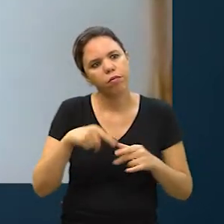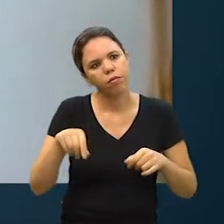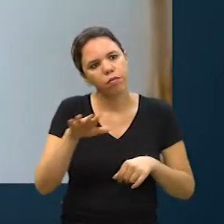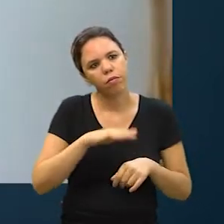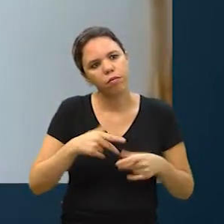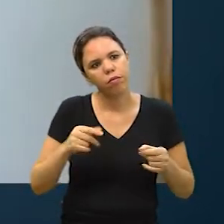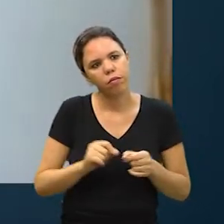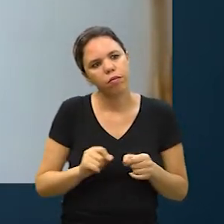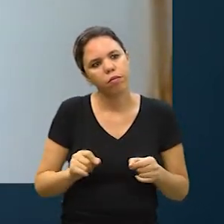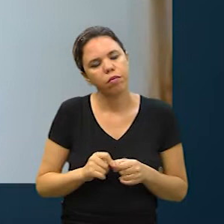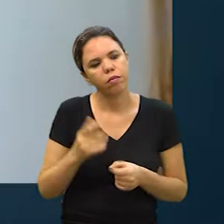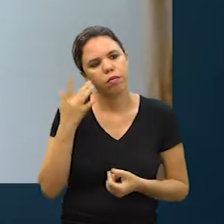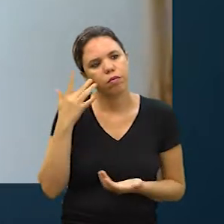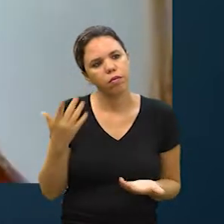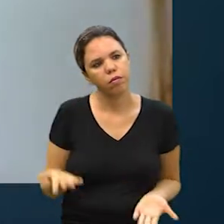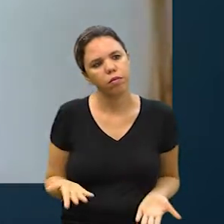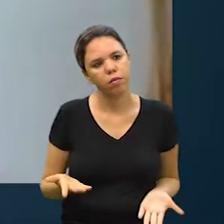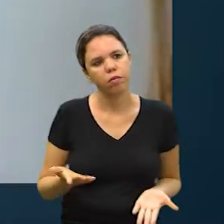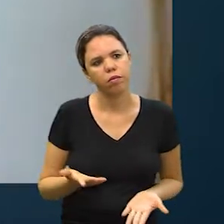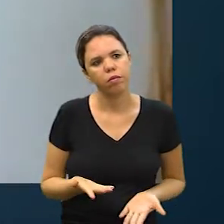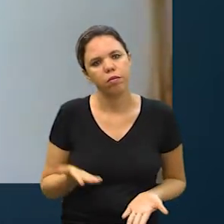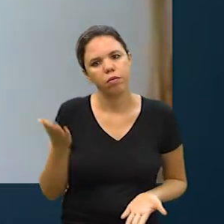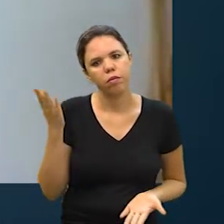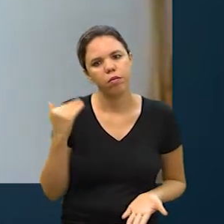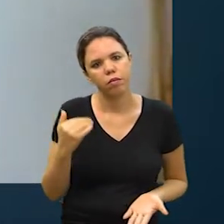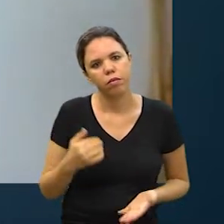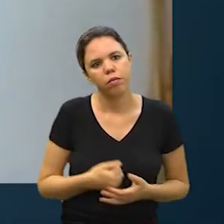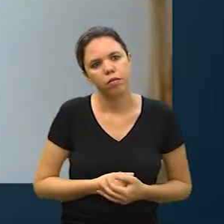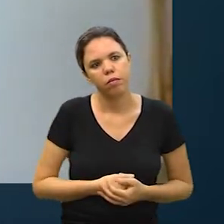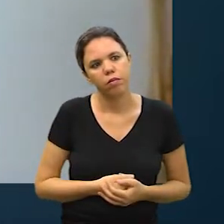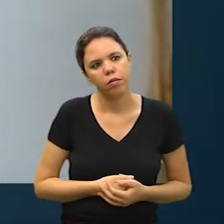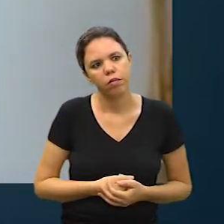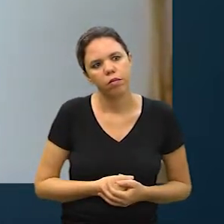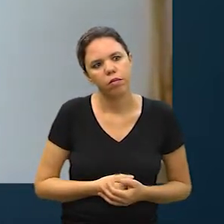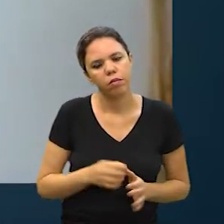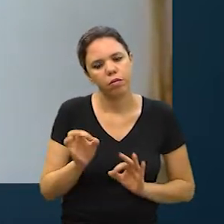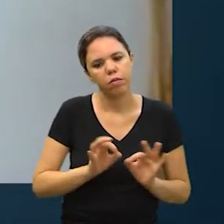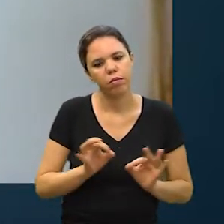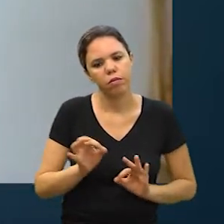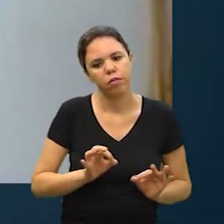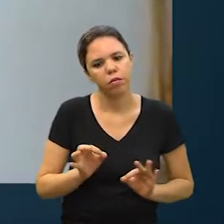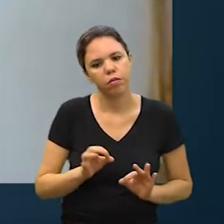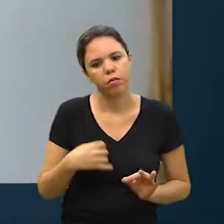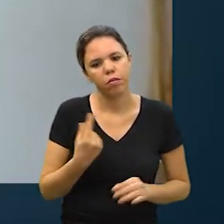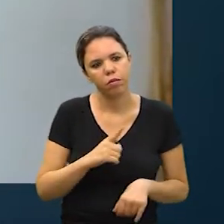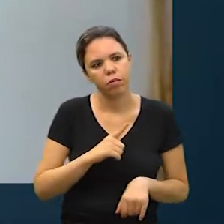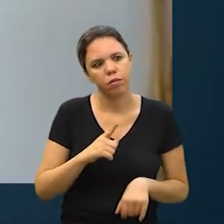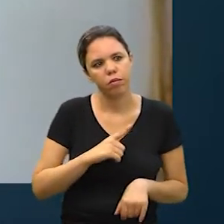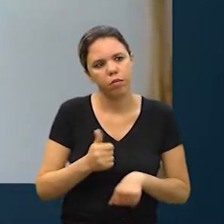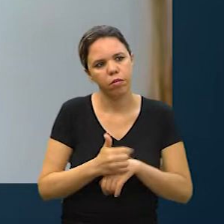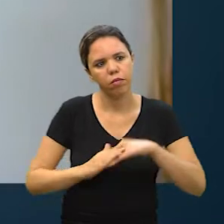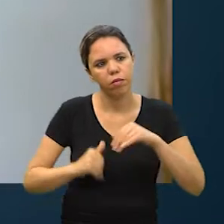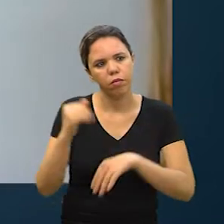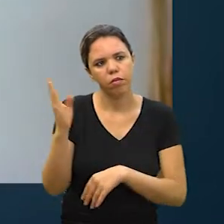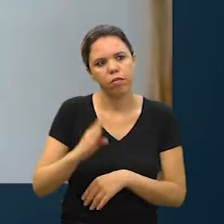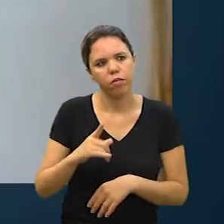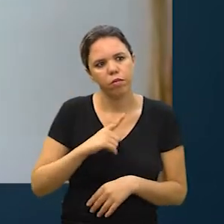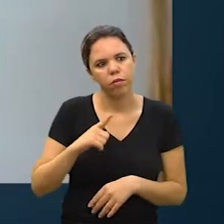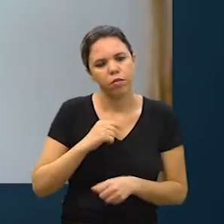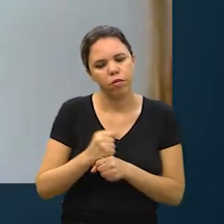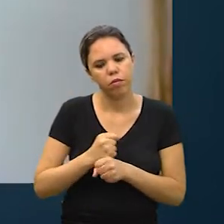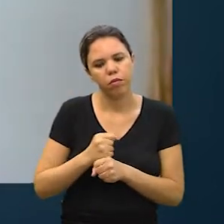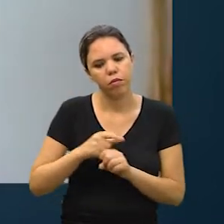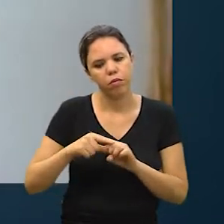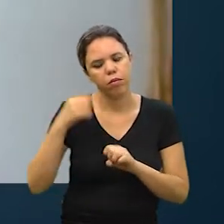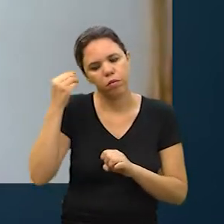toda aquela coisa que a gente acha que a gente sabe, que acha que está preparado, né? Nossa, eu fiz uma carreira no Brasil, eu